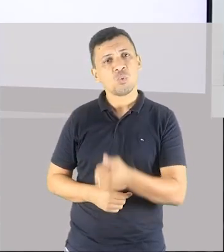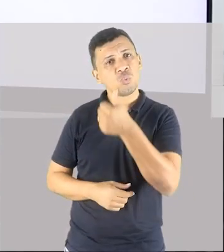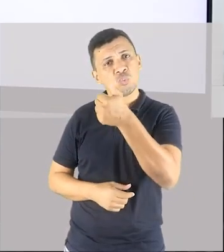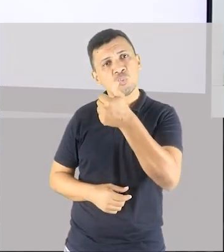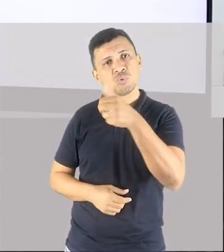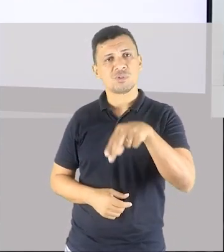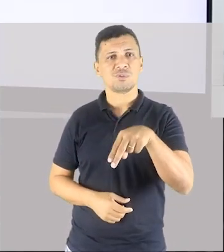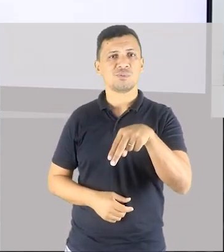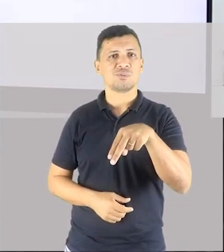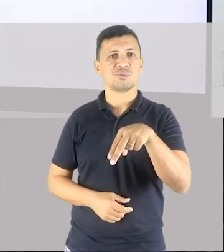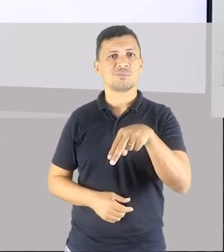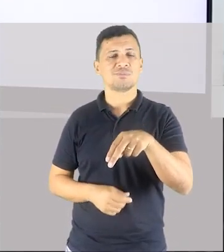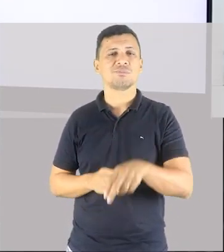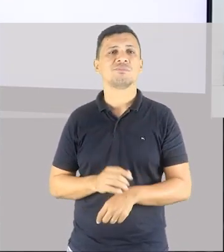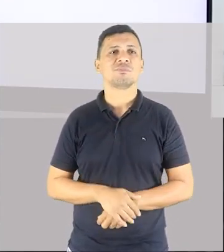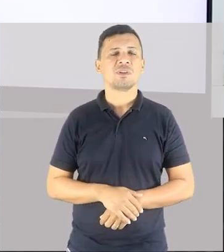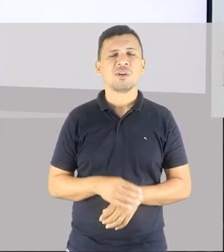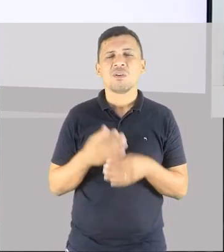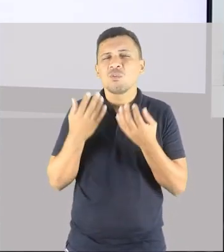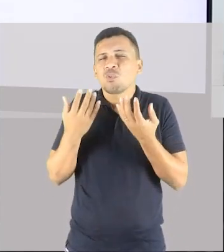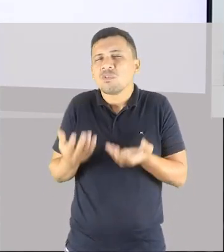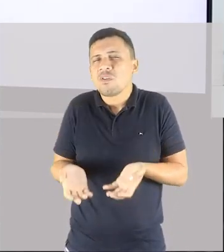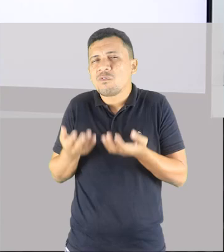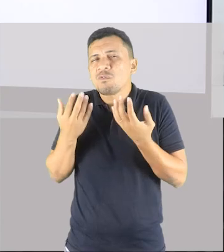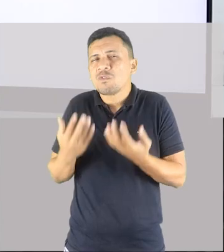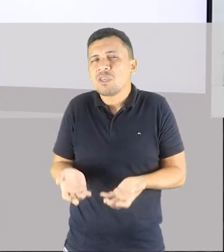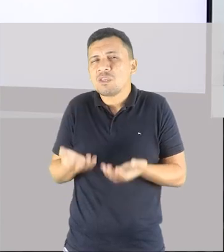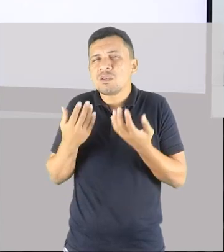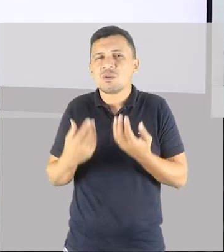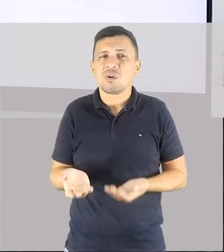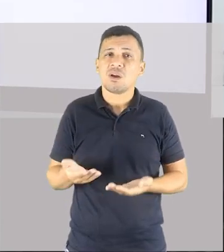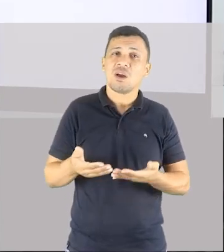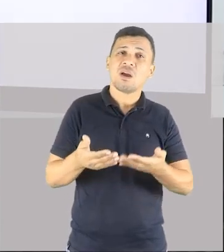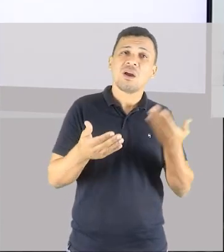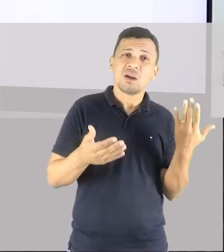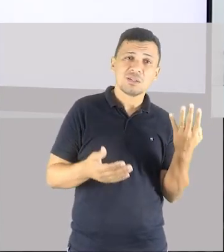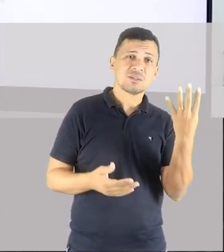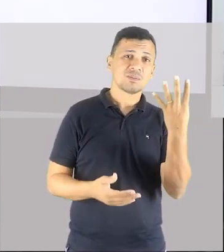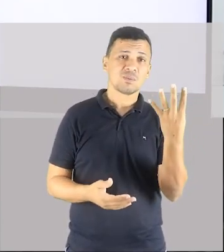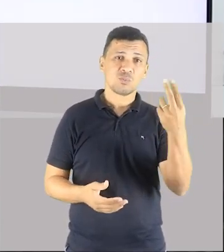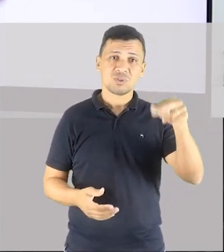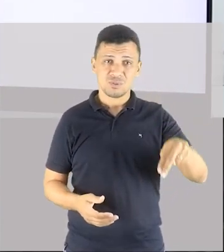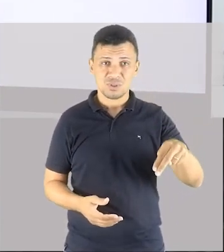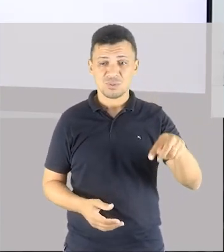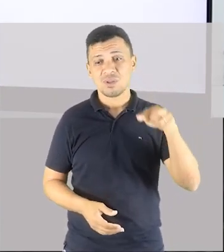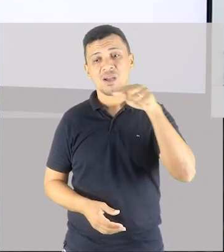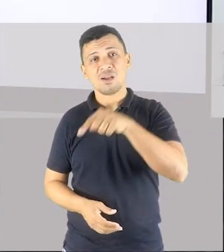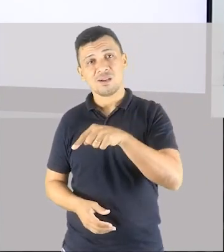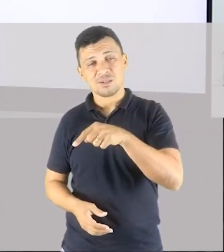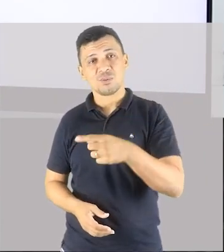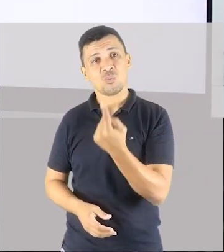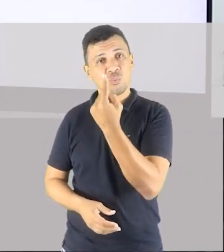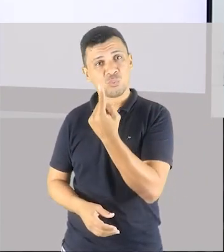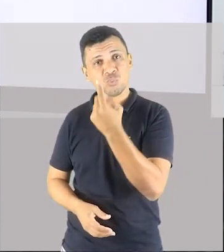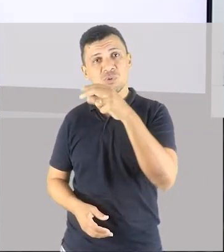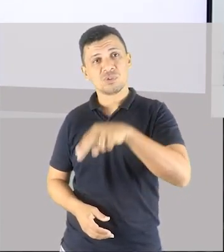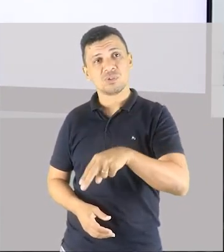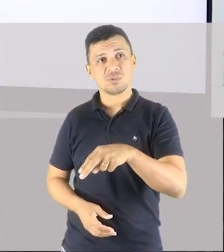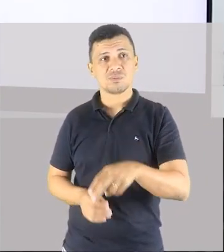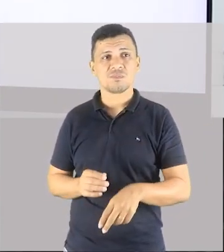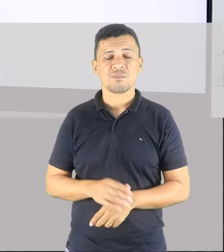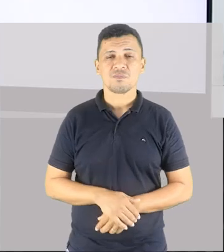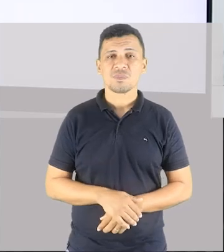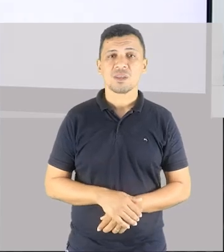newton. Tá? Então ele ficou levinho, que antes ele tinha 4 newtons, agora ele tem 1 newton. Mas esse peso dele aqui,